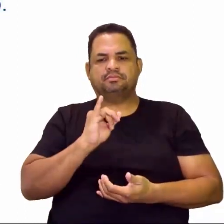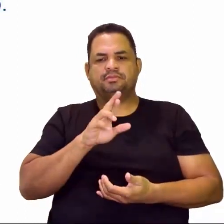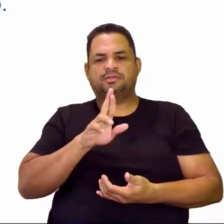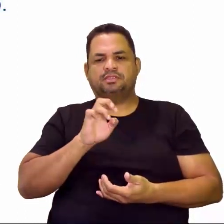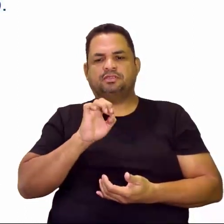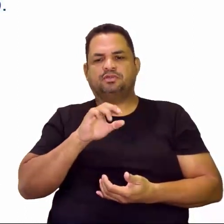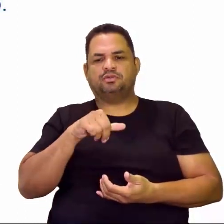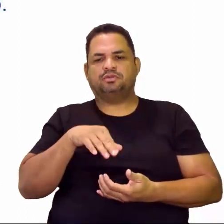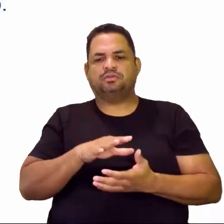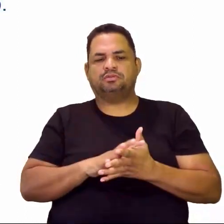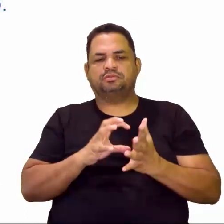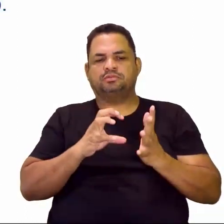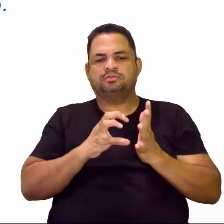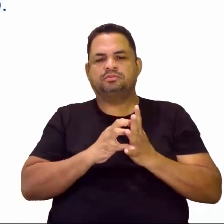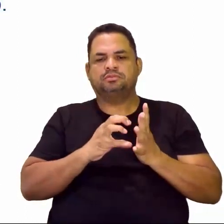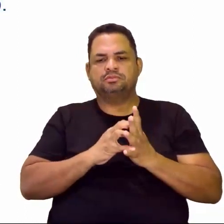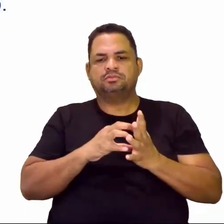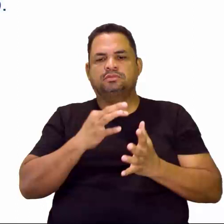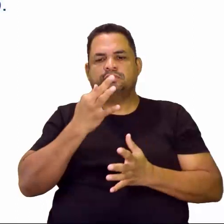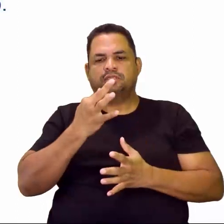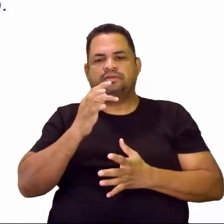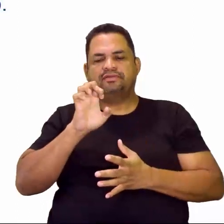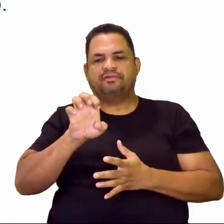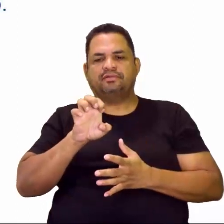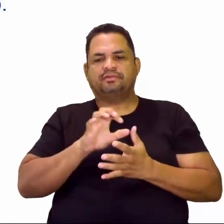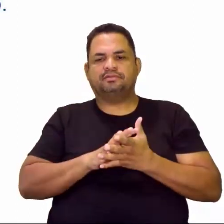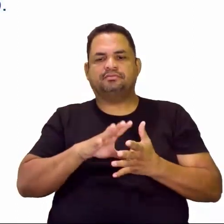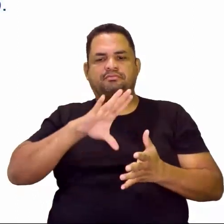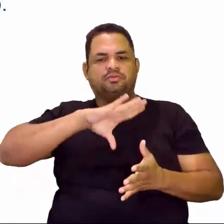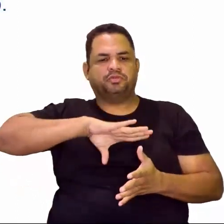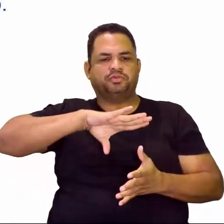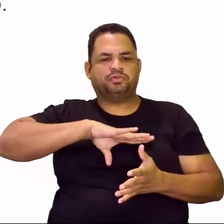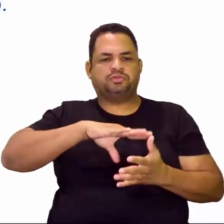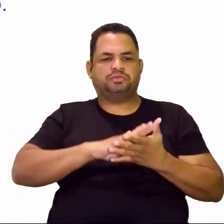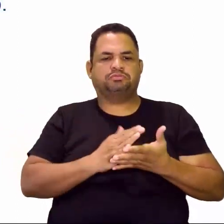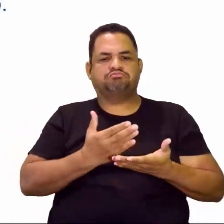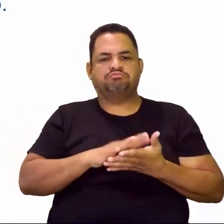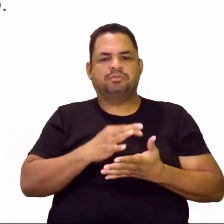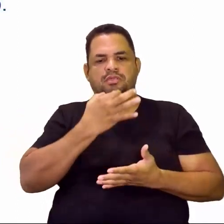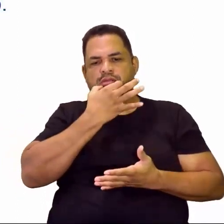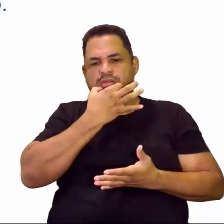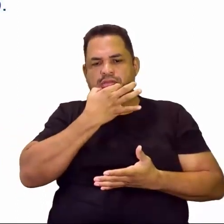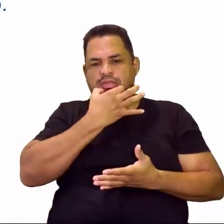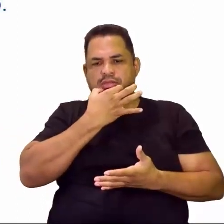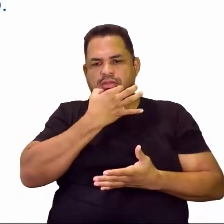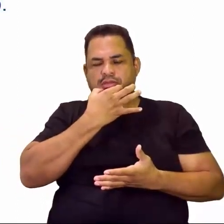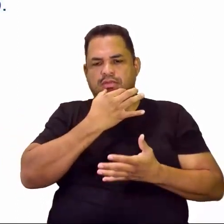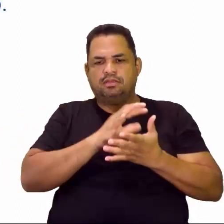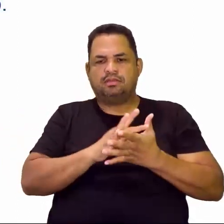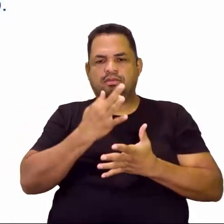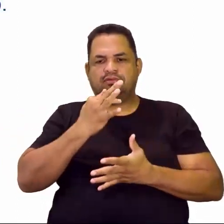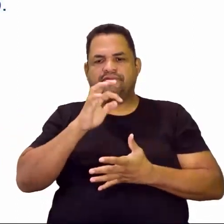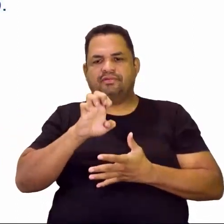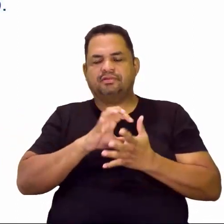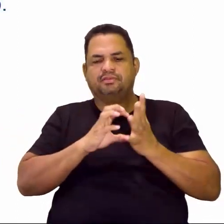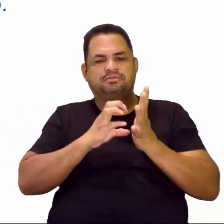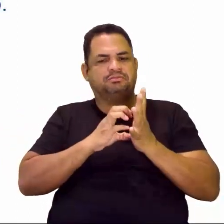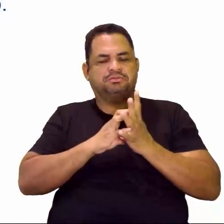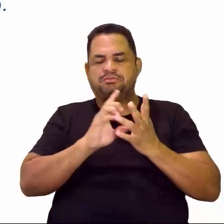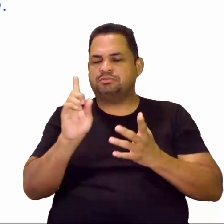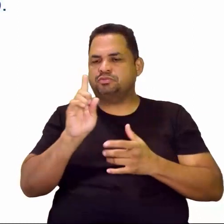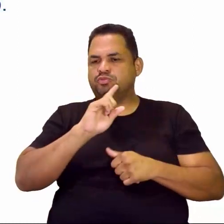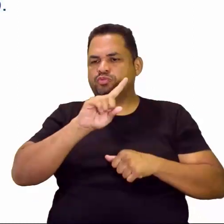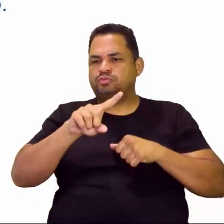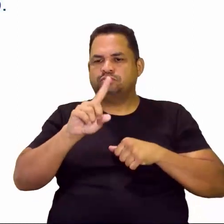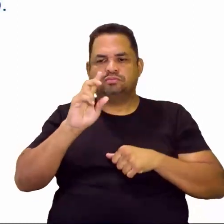inglês, mas o símbolo continua ferro, né? No português, ferro. No inglês, Iron. E o símbolo não